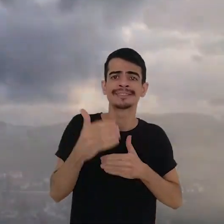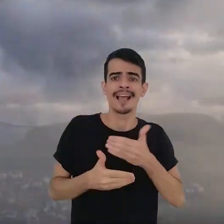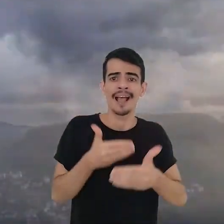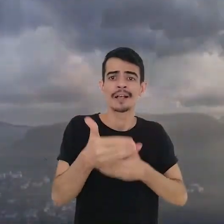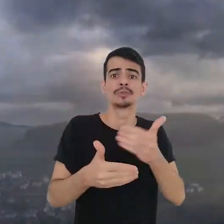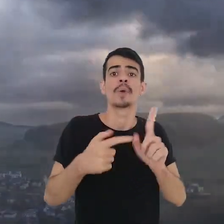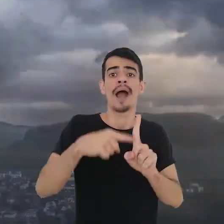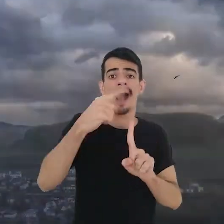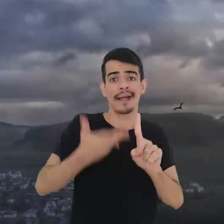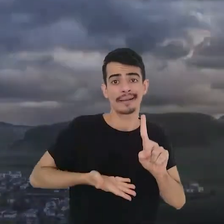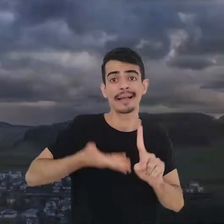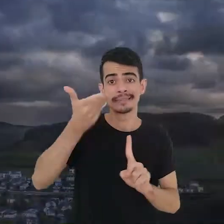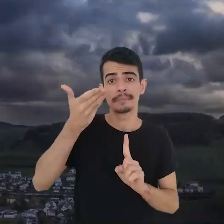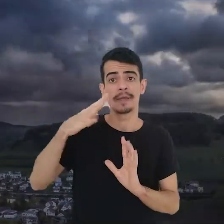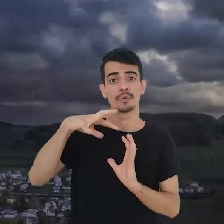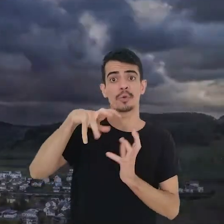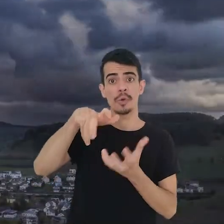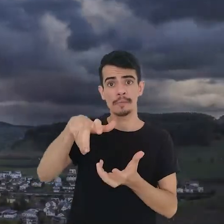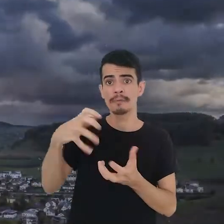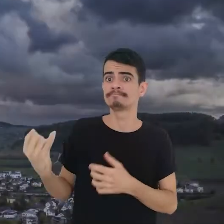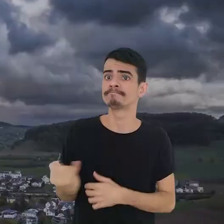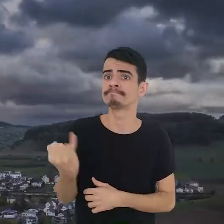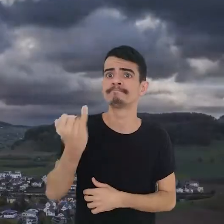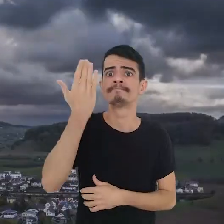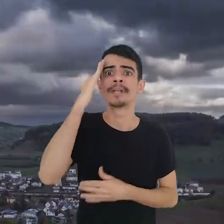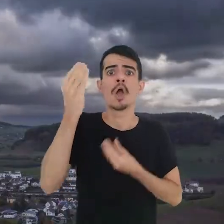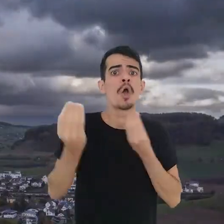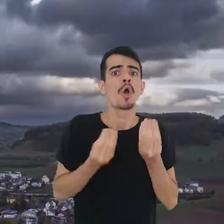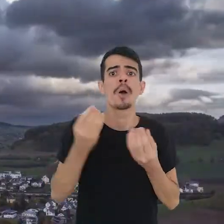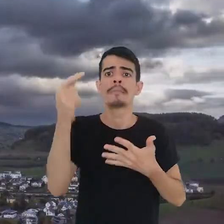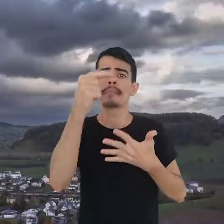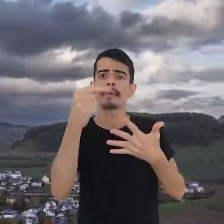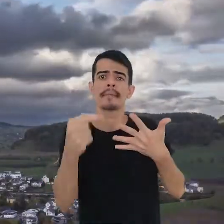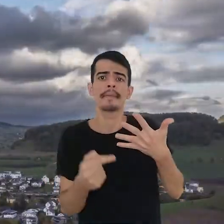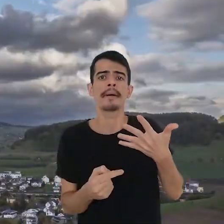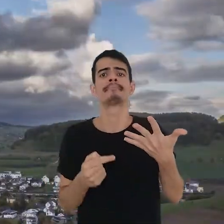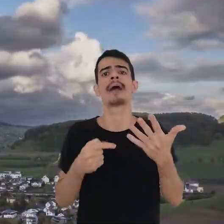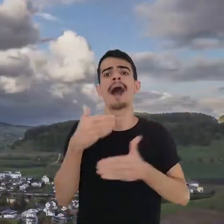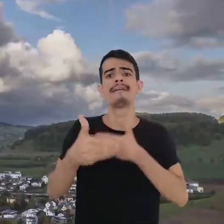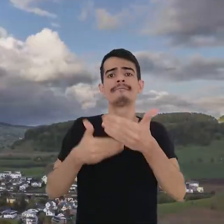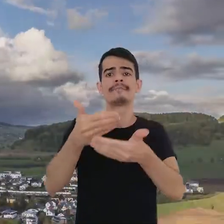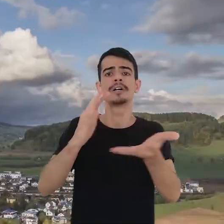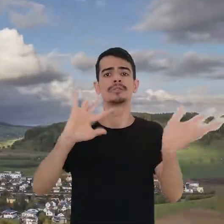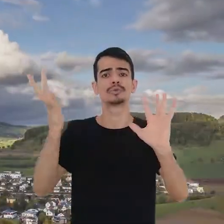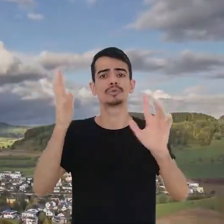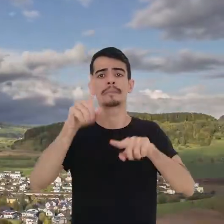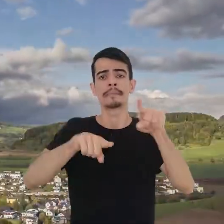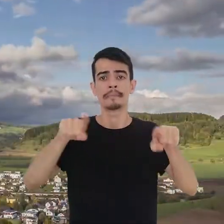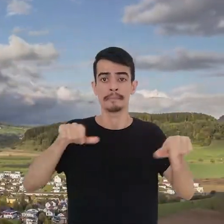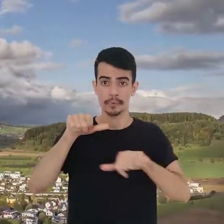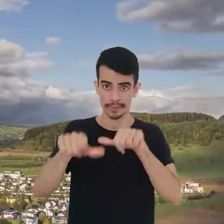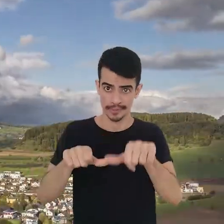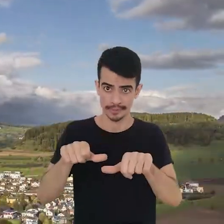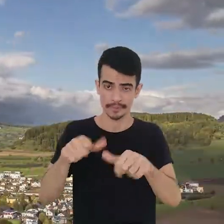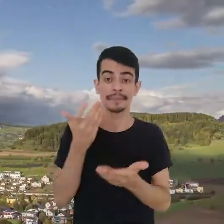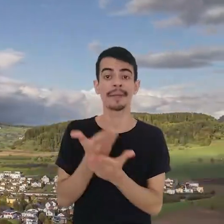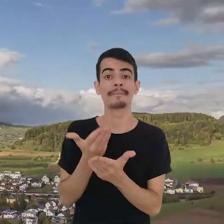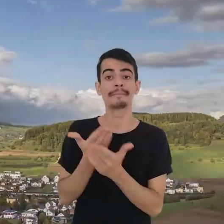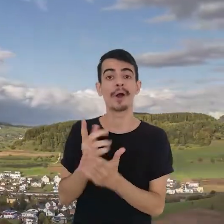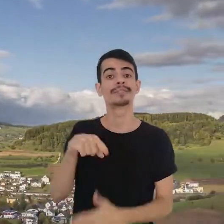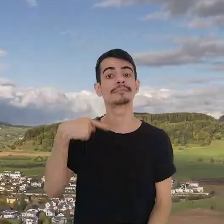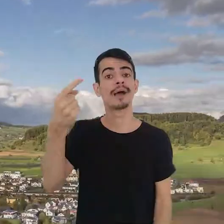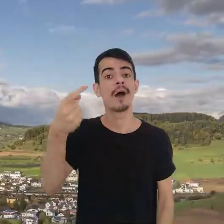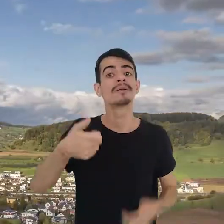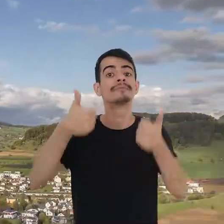na busca de estratégias para mitigar os avanços das alterações climáticas. Na próxima aula do nosso